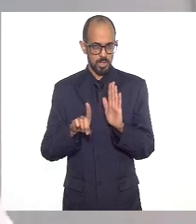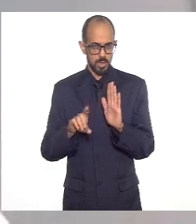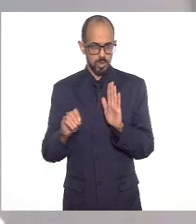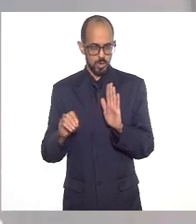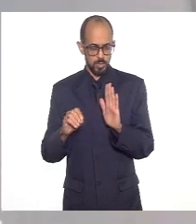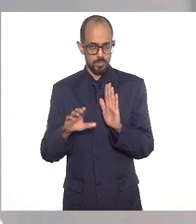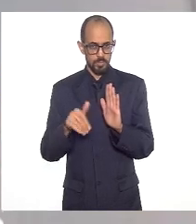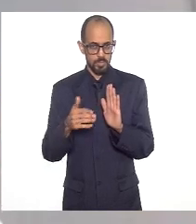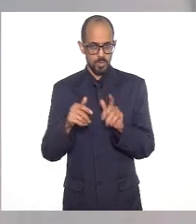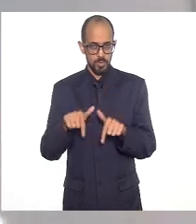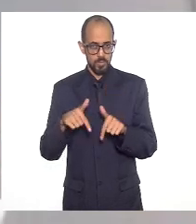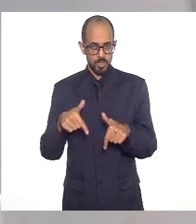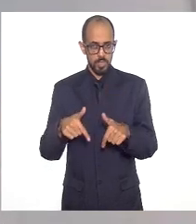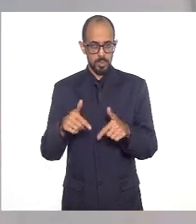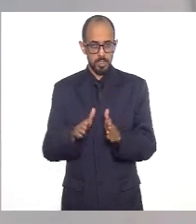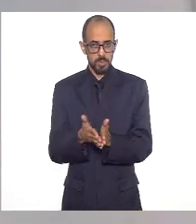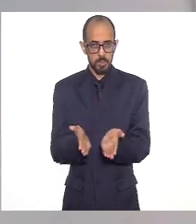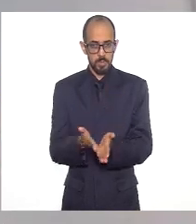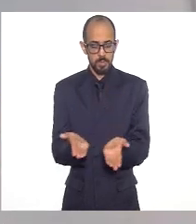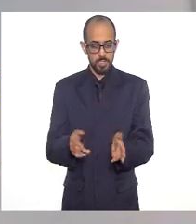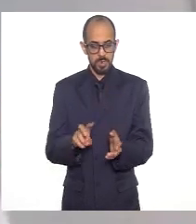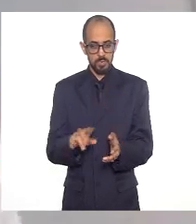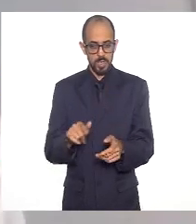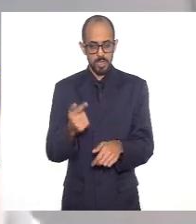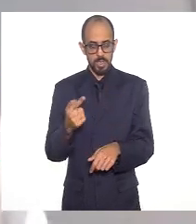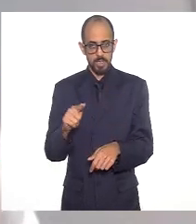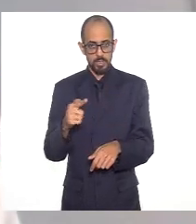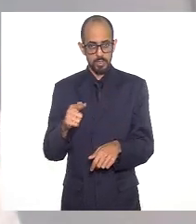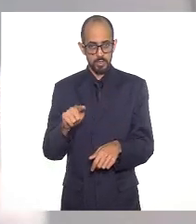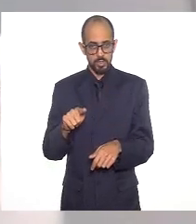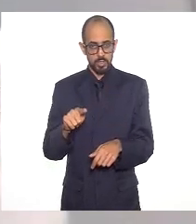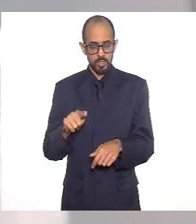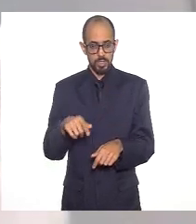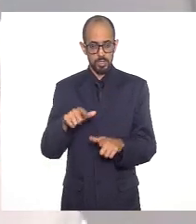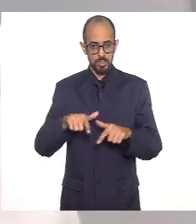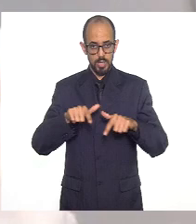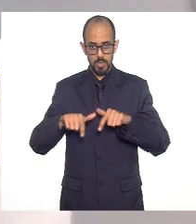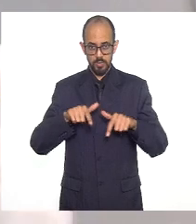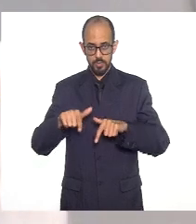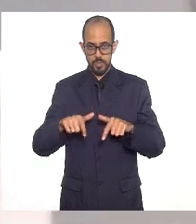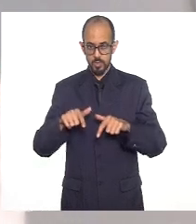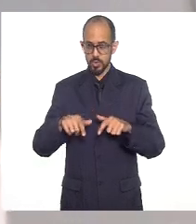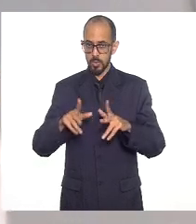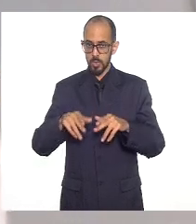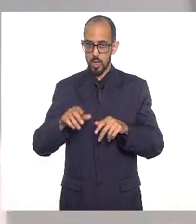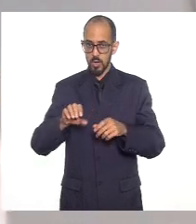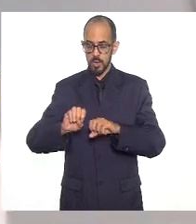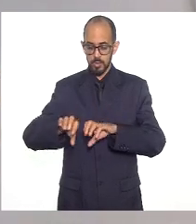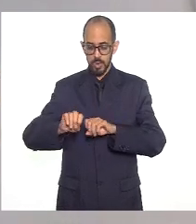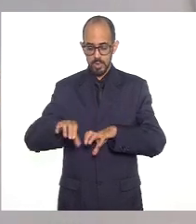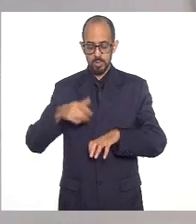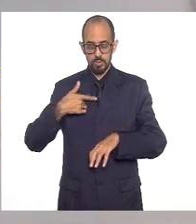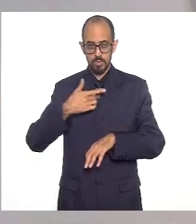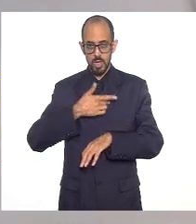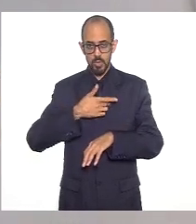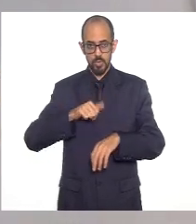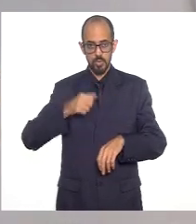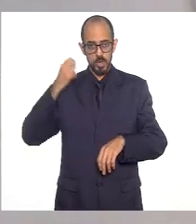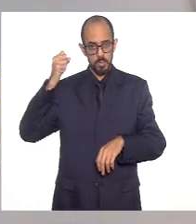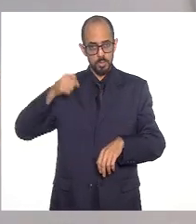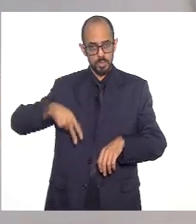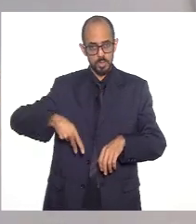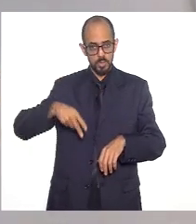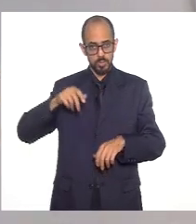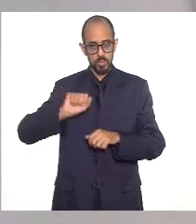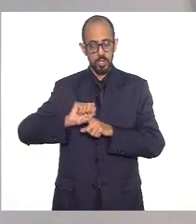à pobreza ele vem da garantia e da valorização de serviços como educação, como saúde, como previdência, como